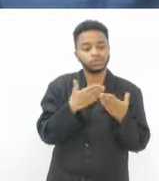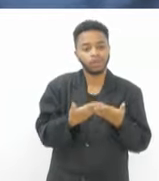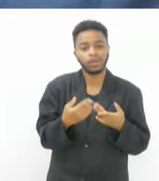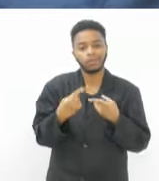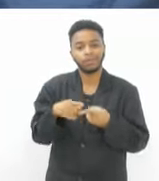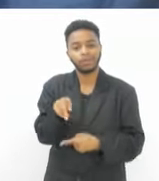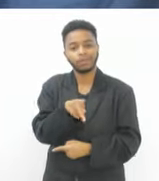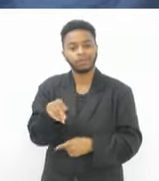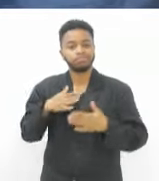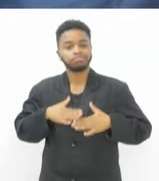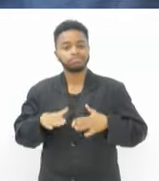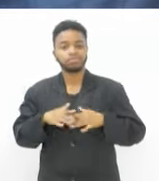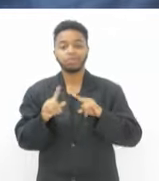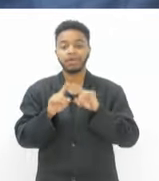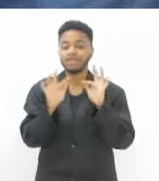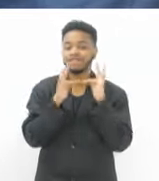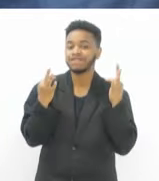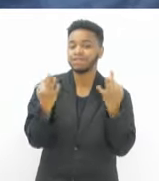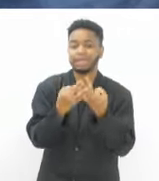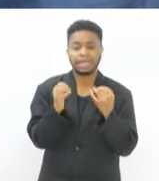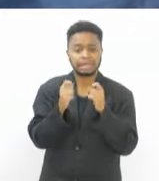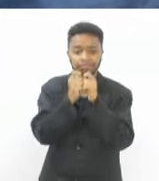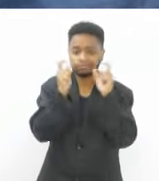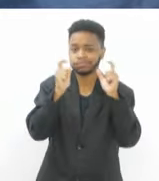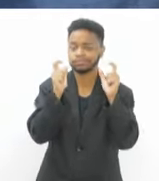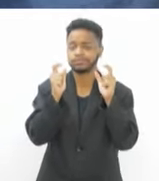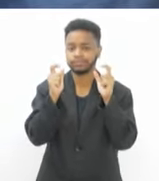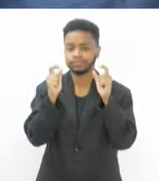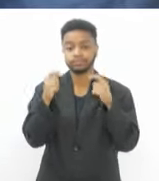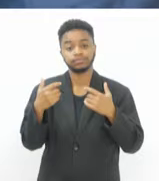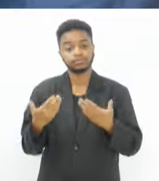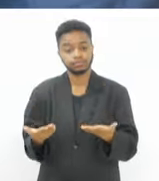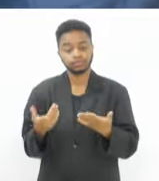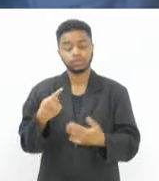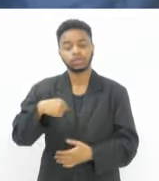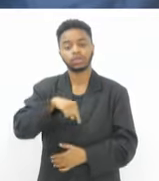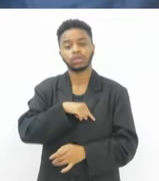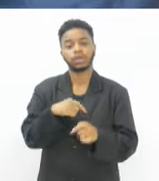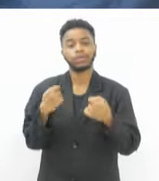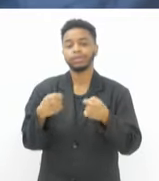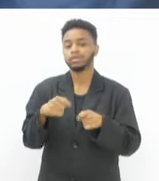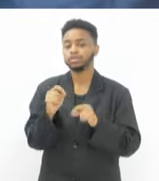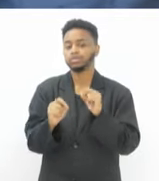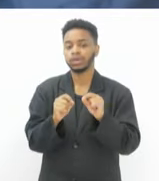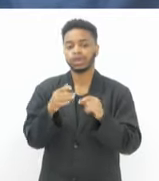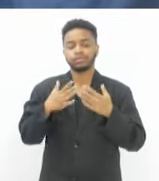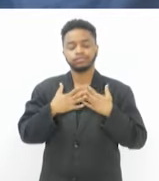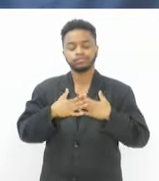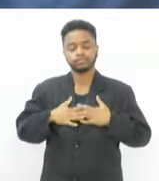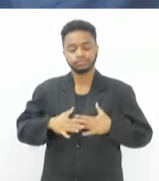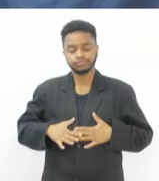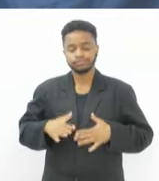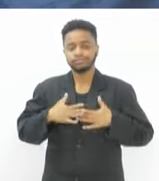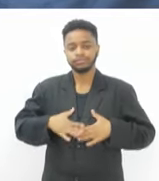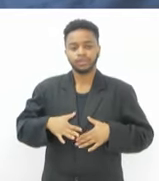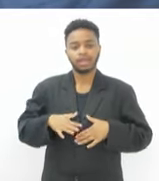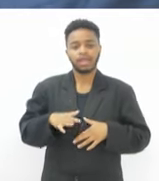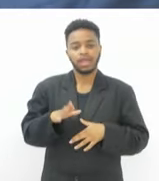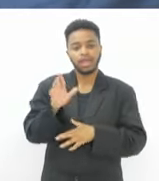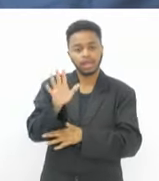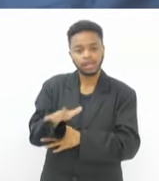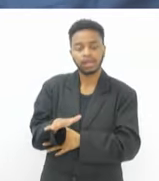e os pais ficam em estado de alerta. Então, a gente precisa abaixar um pouquinho essa